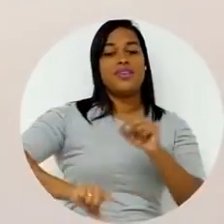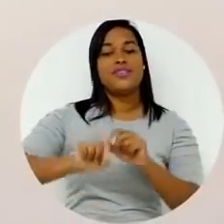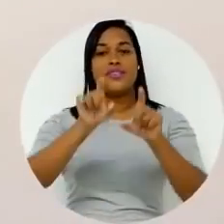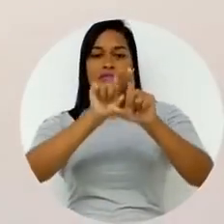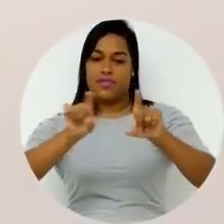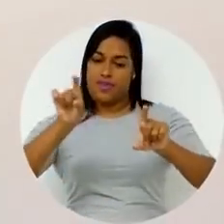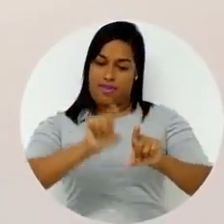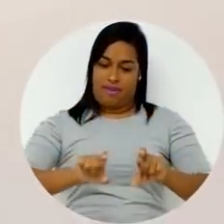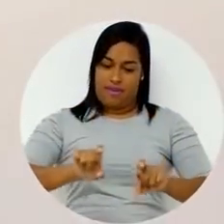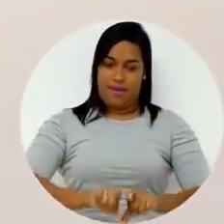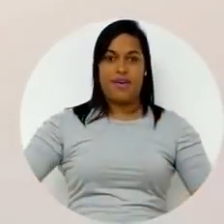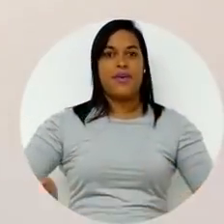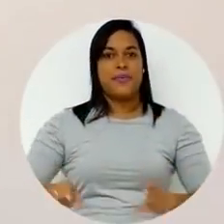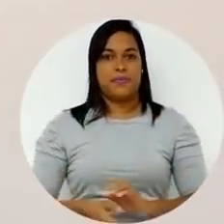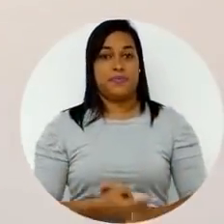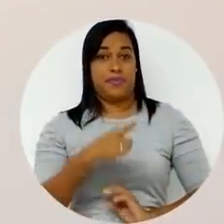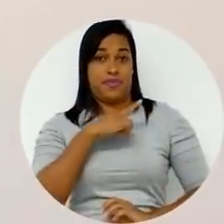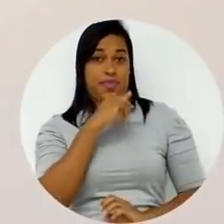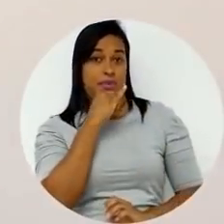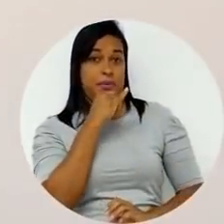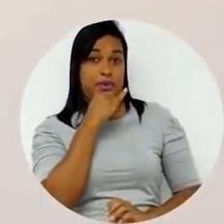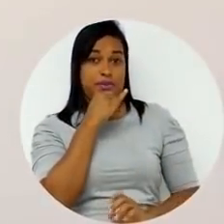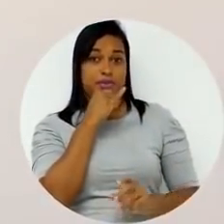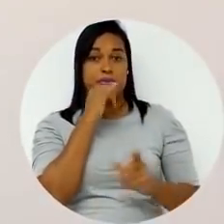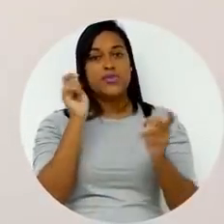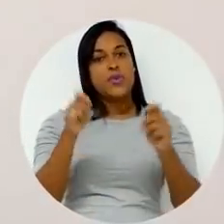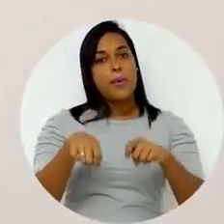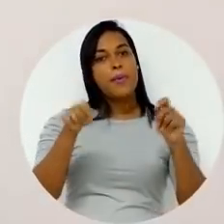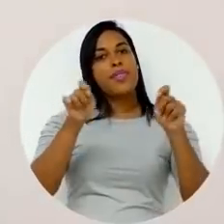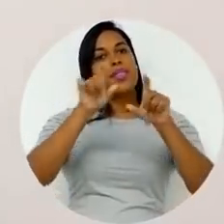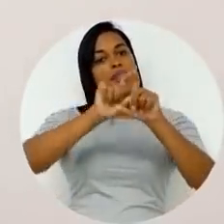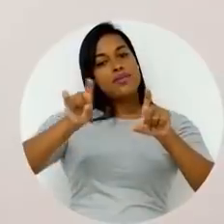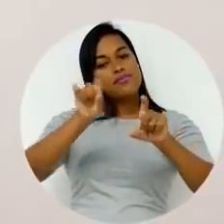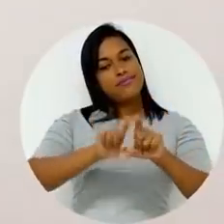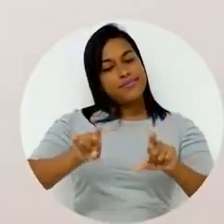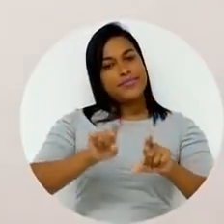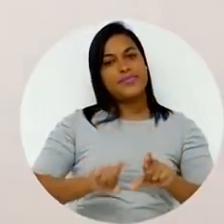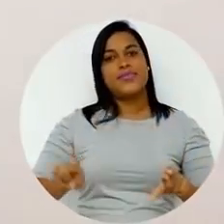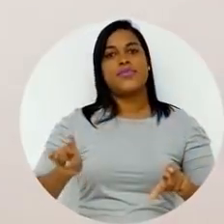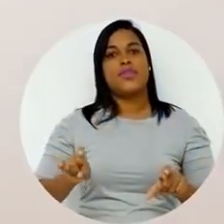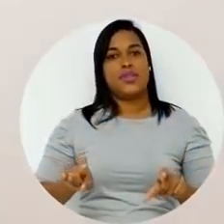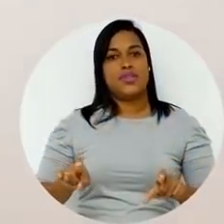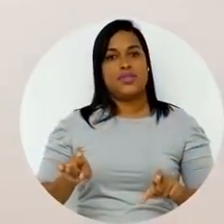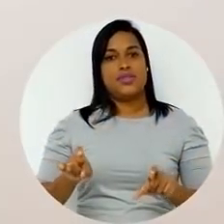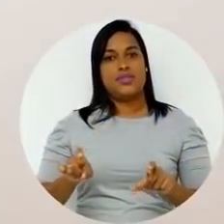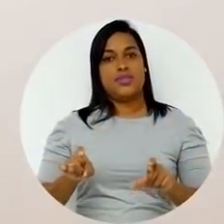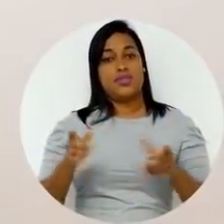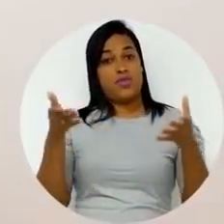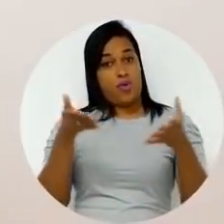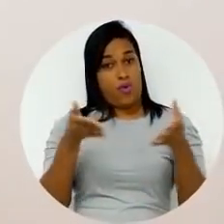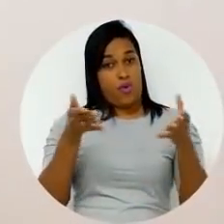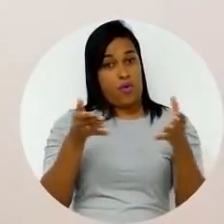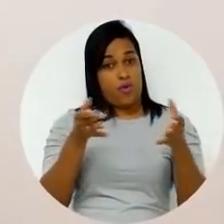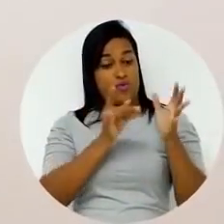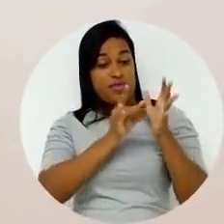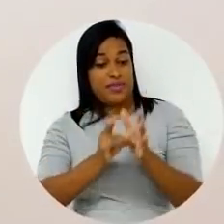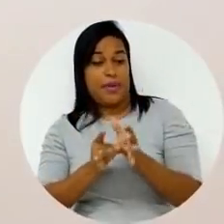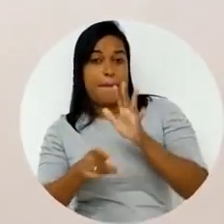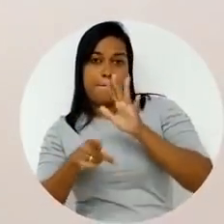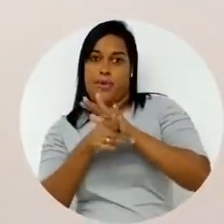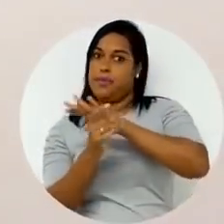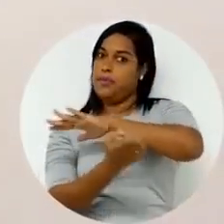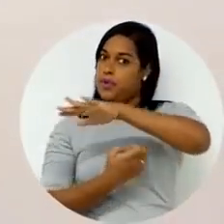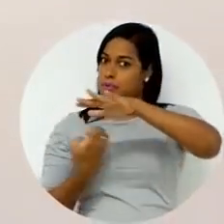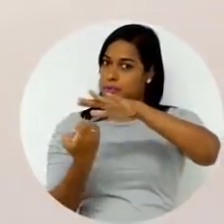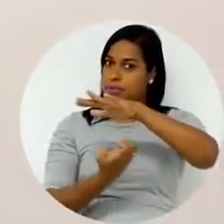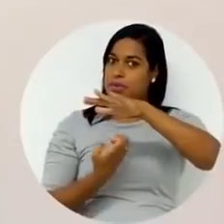classificar essas competências. Nós temos competências que são aplicadas no nível da